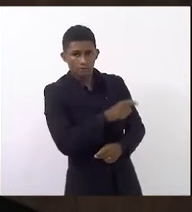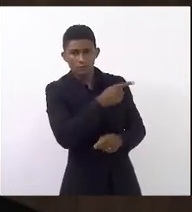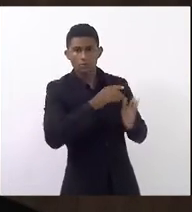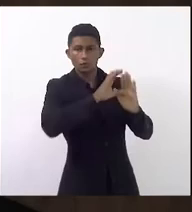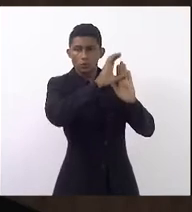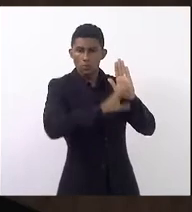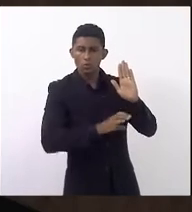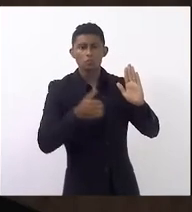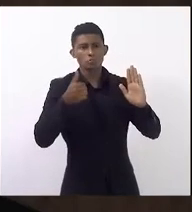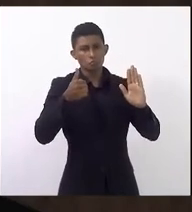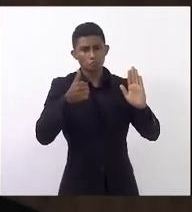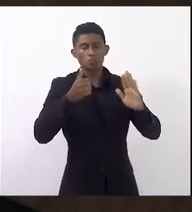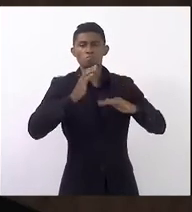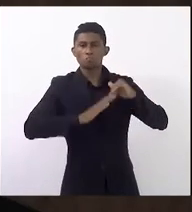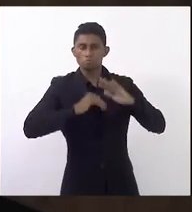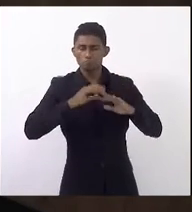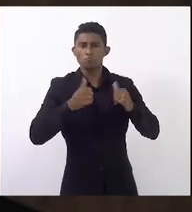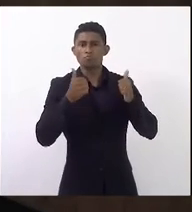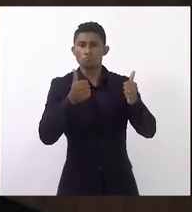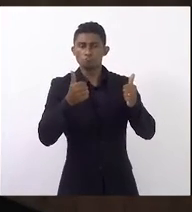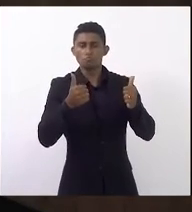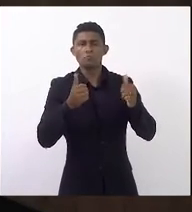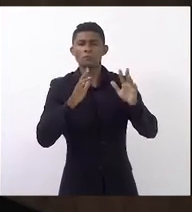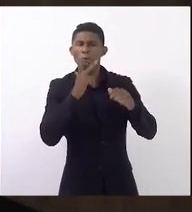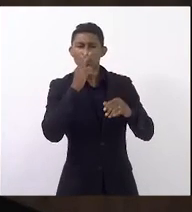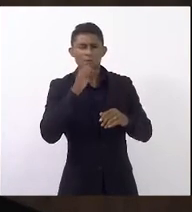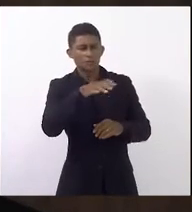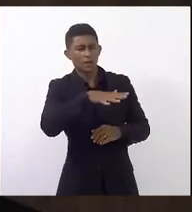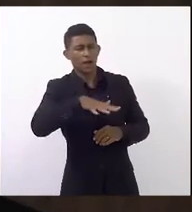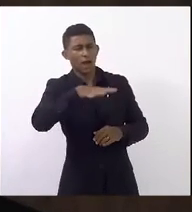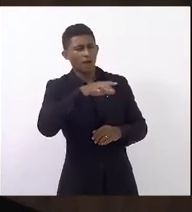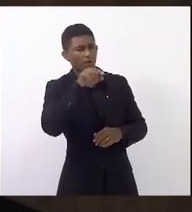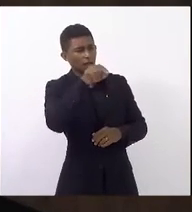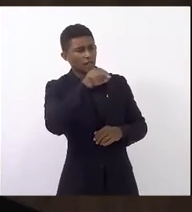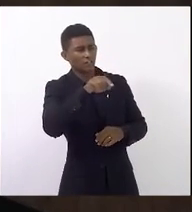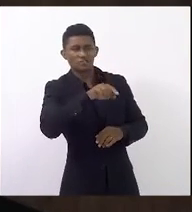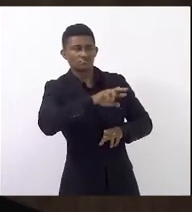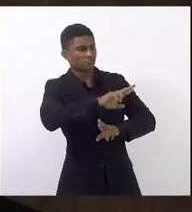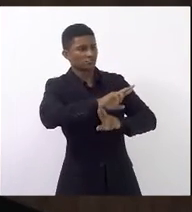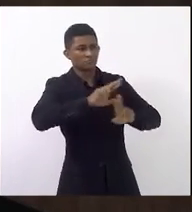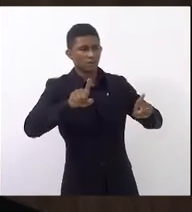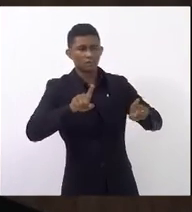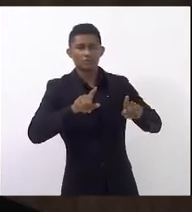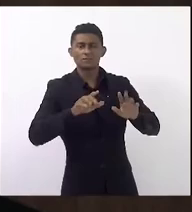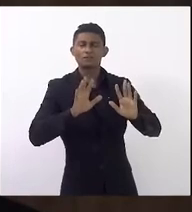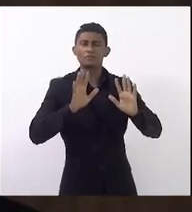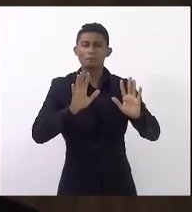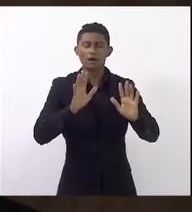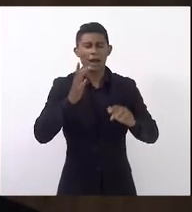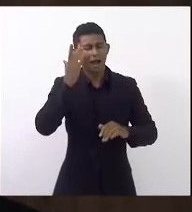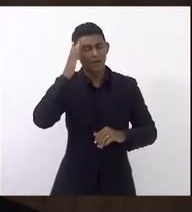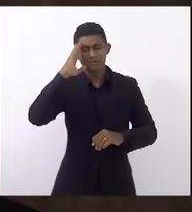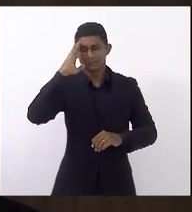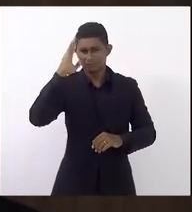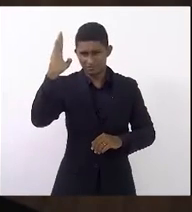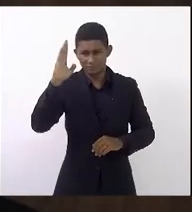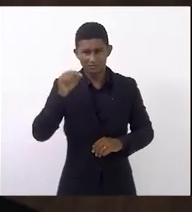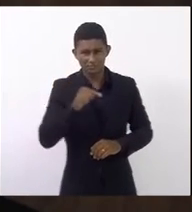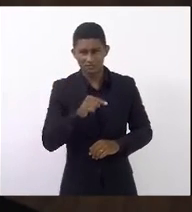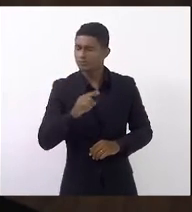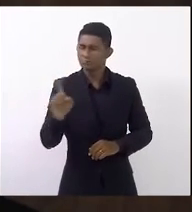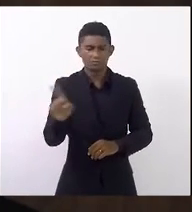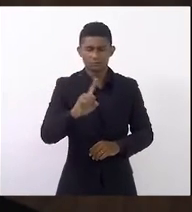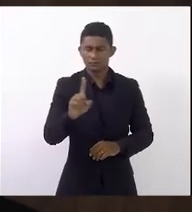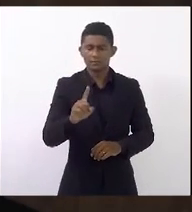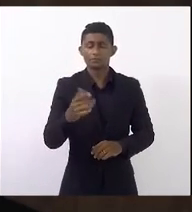densa, porém distante da área de especialização da agência. Mas essa para mim não é a questão principal. A questão principal é,